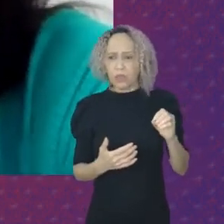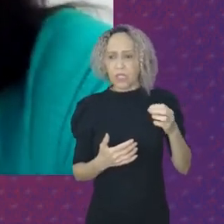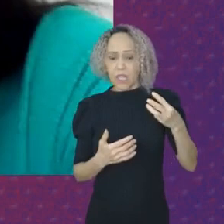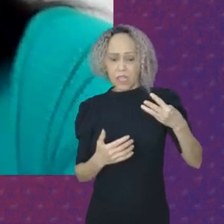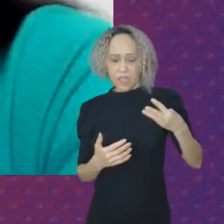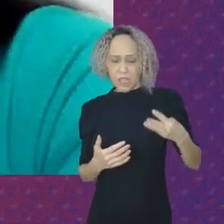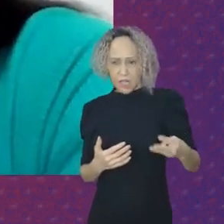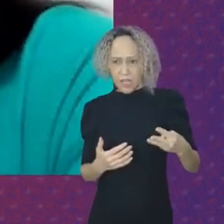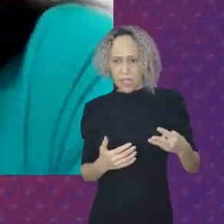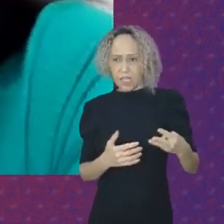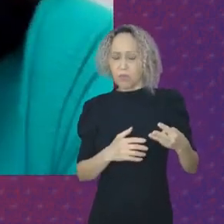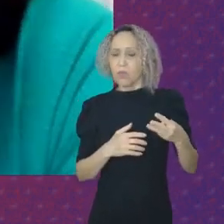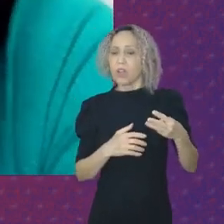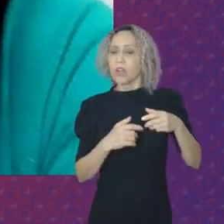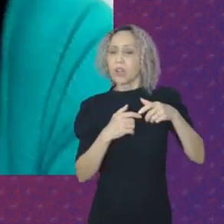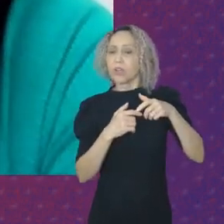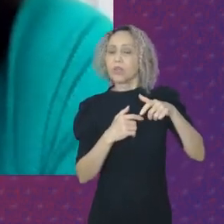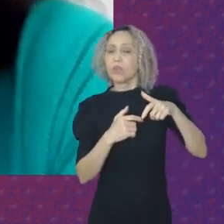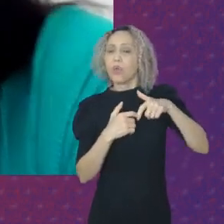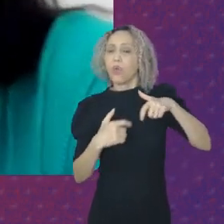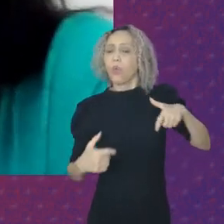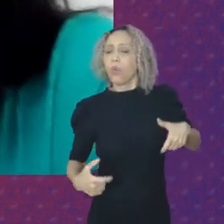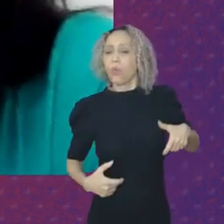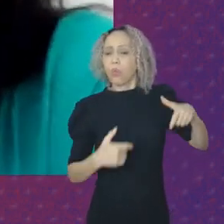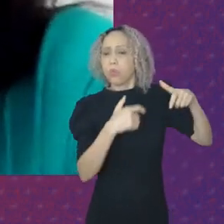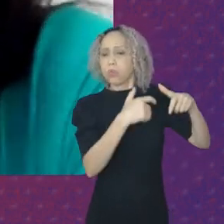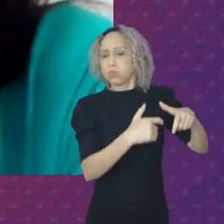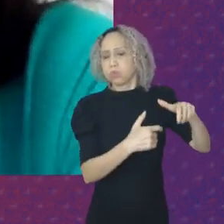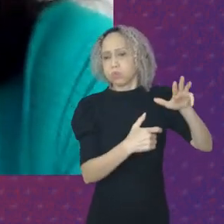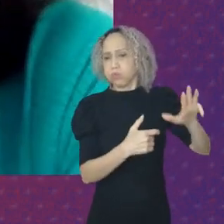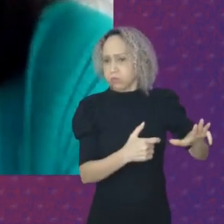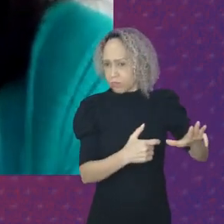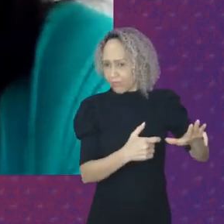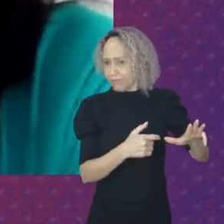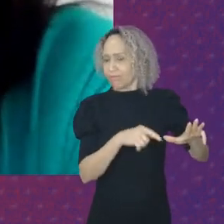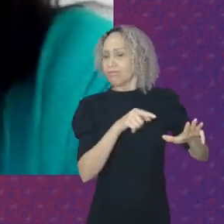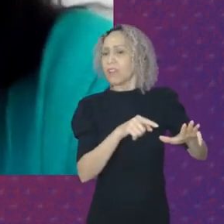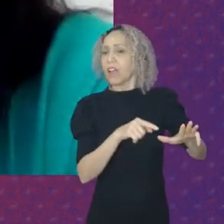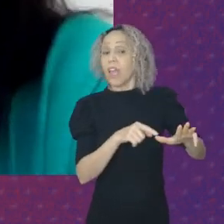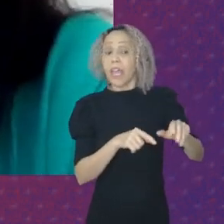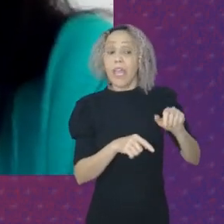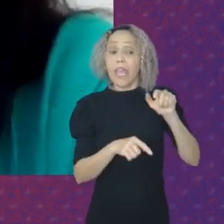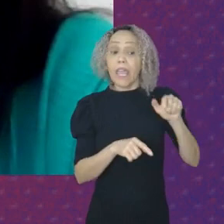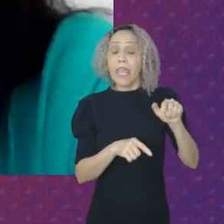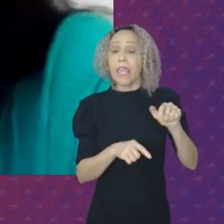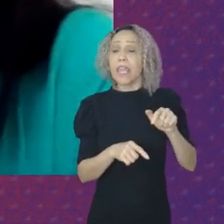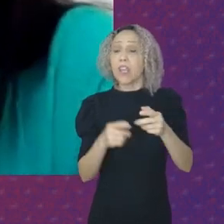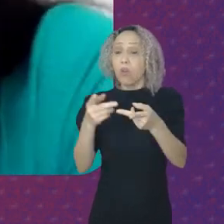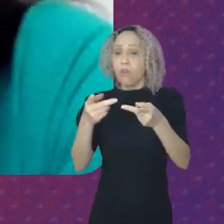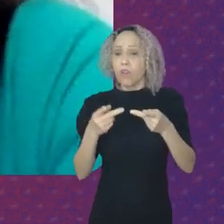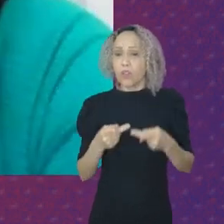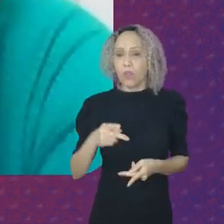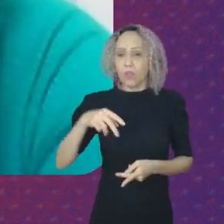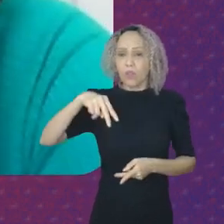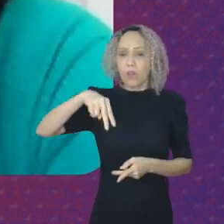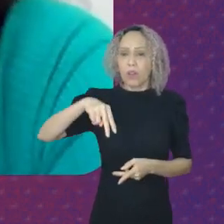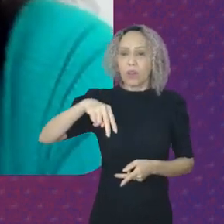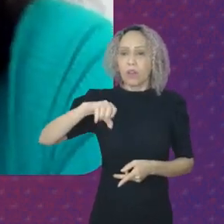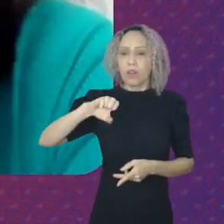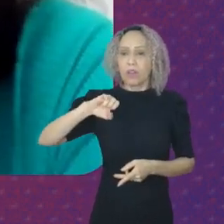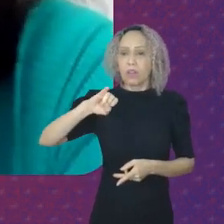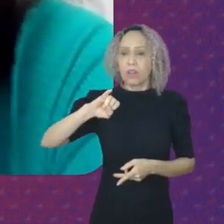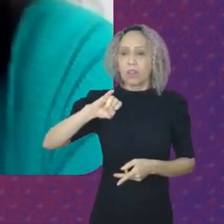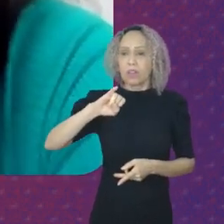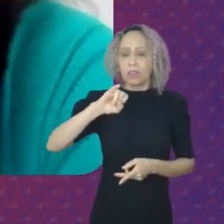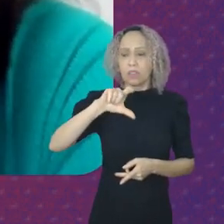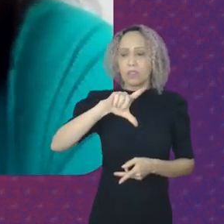Nilceia Freire, nossa saudosa Nilceia Freire, para ser a secretária de Políticas das Mulheres. É o primeiro organismo